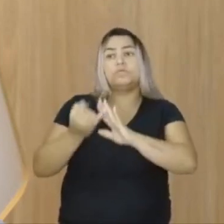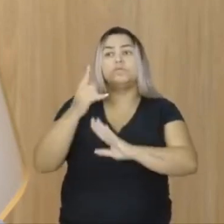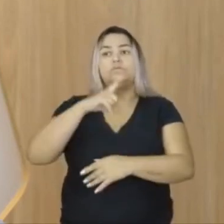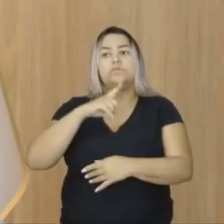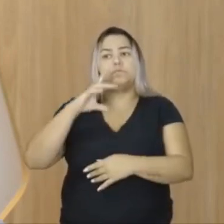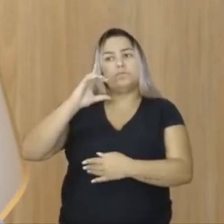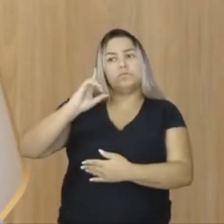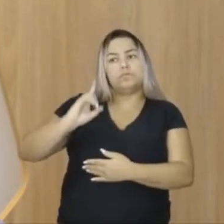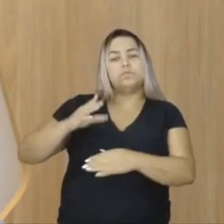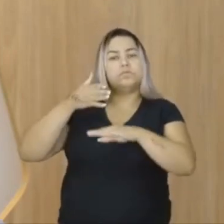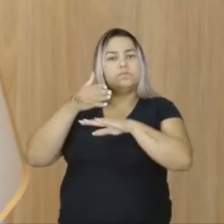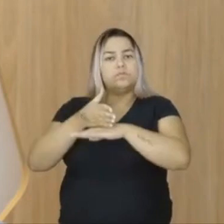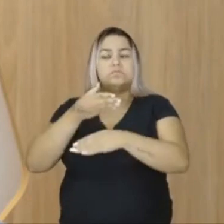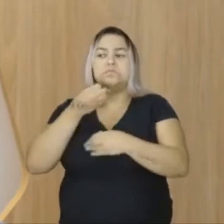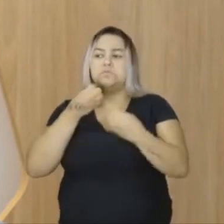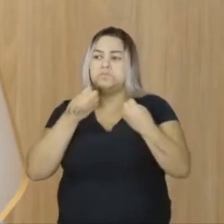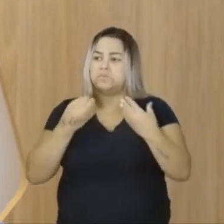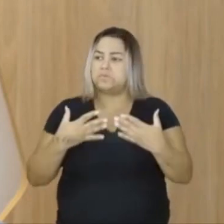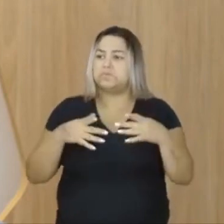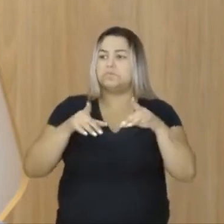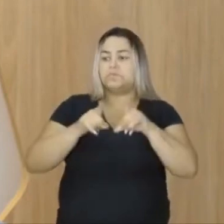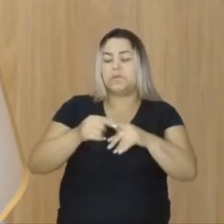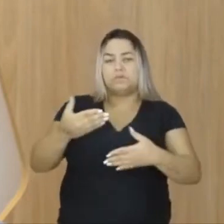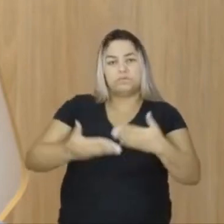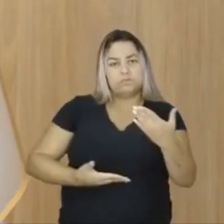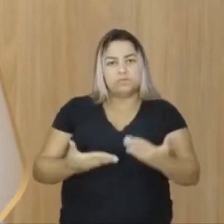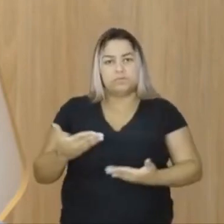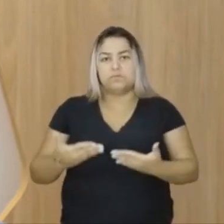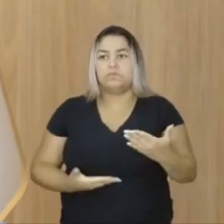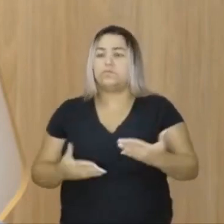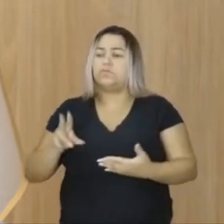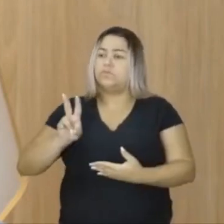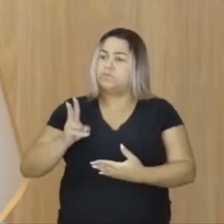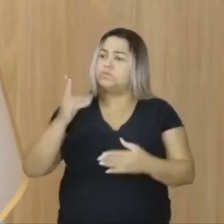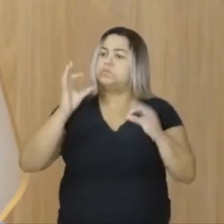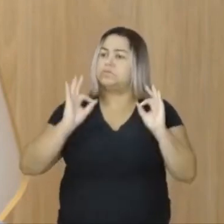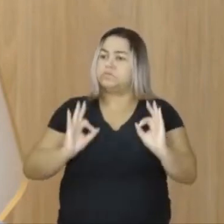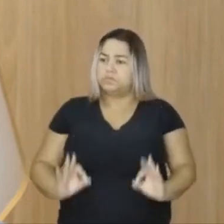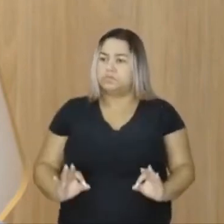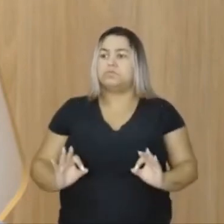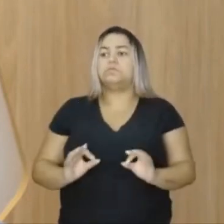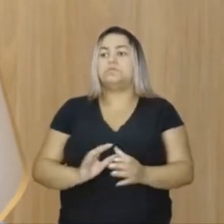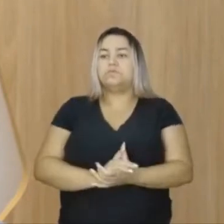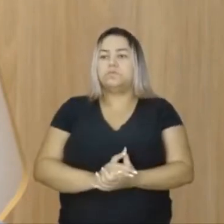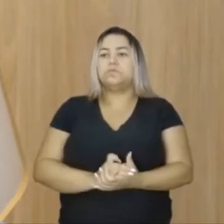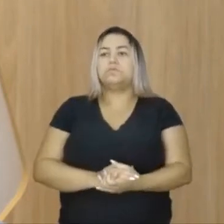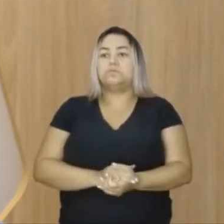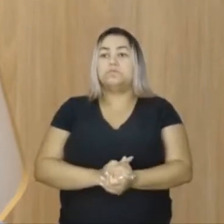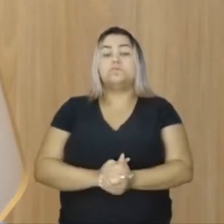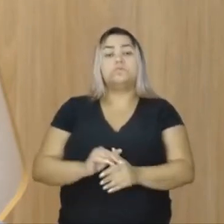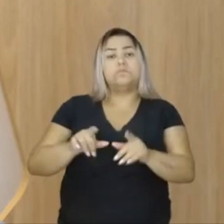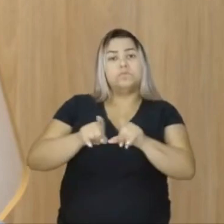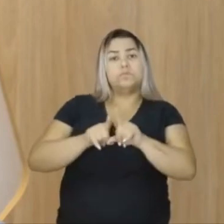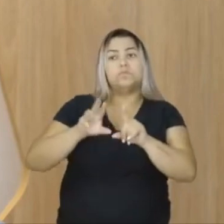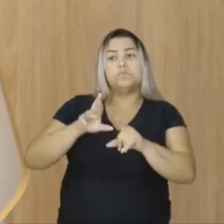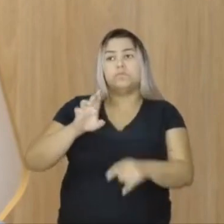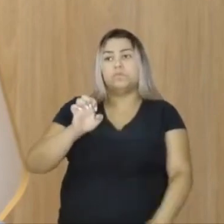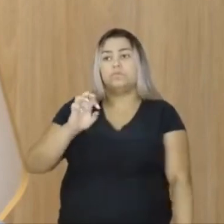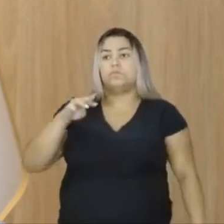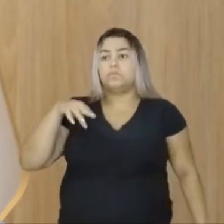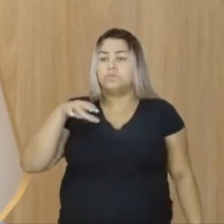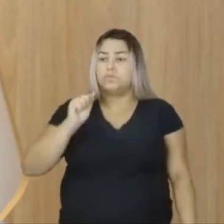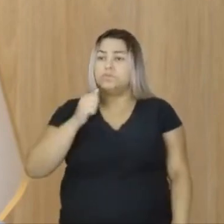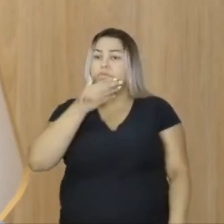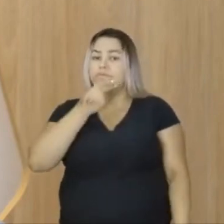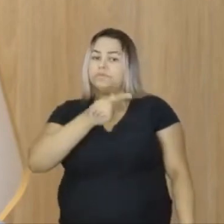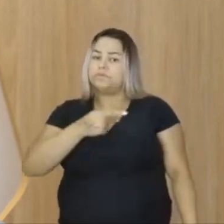ter acesso a bens e serviços num valor justo. Então, esta é a grande reforma estruturante que o